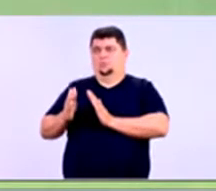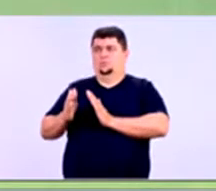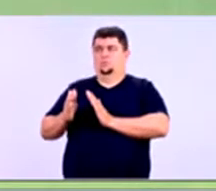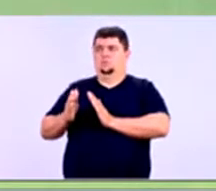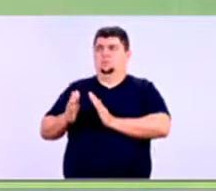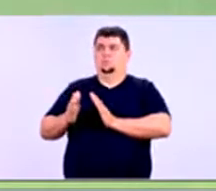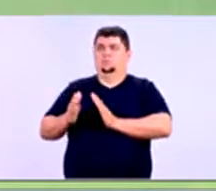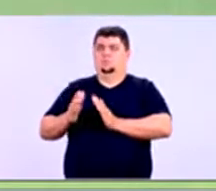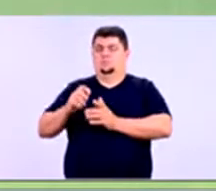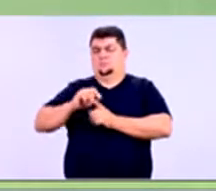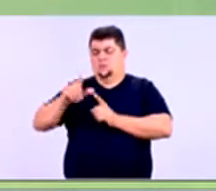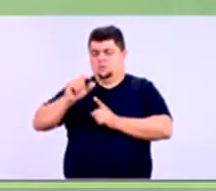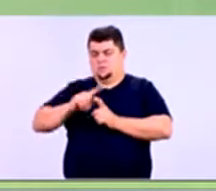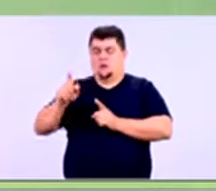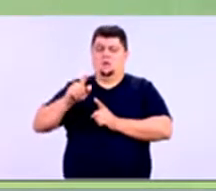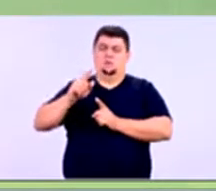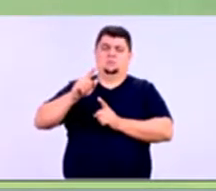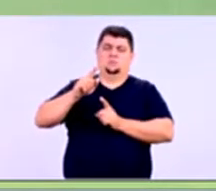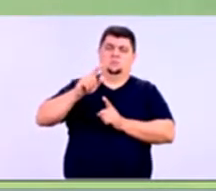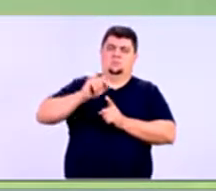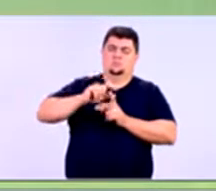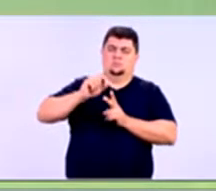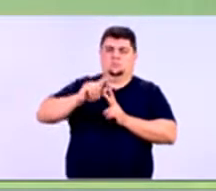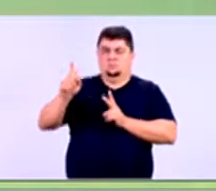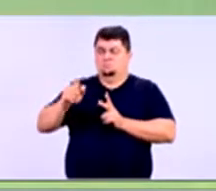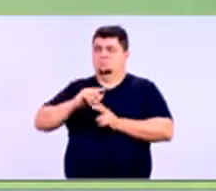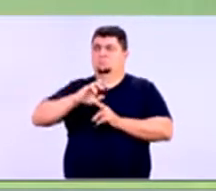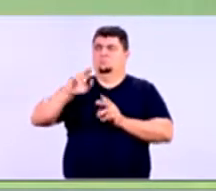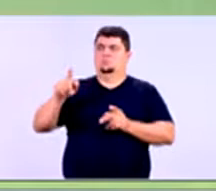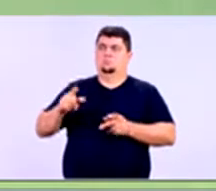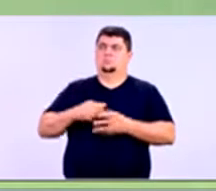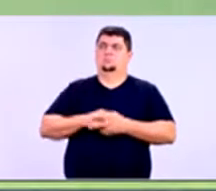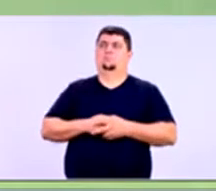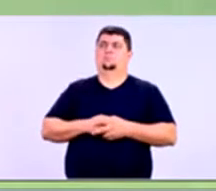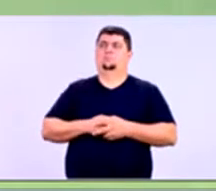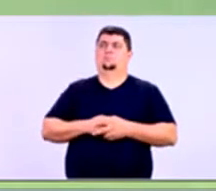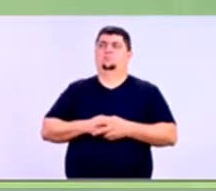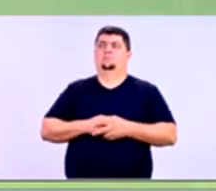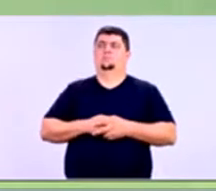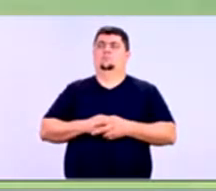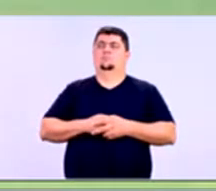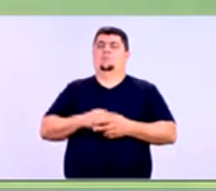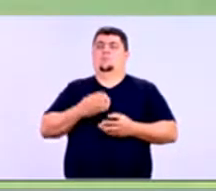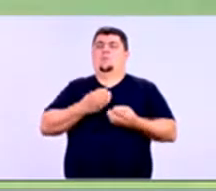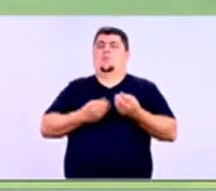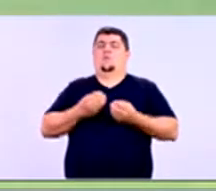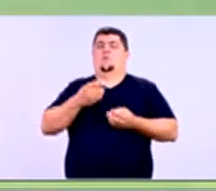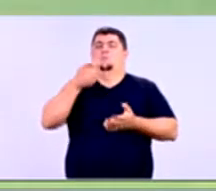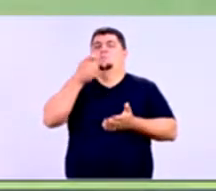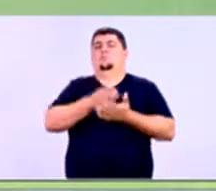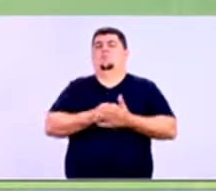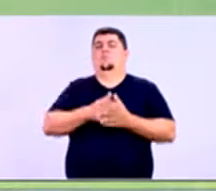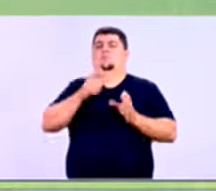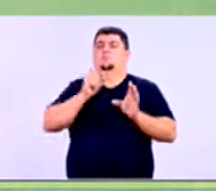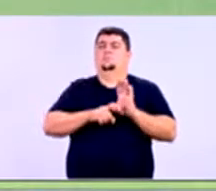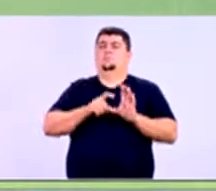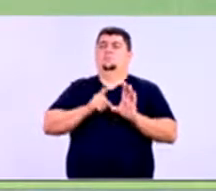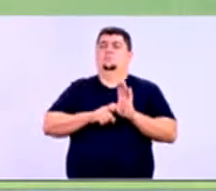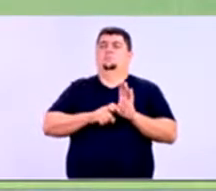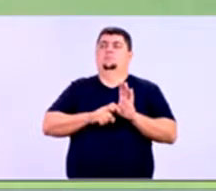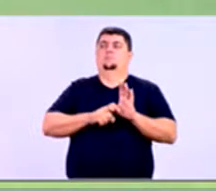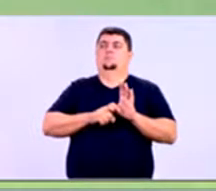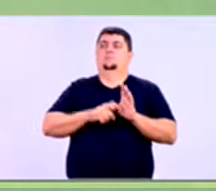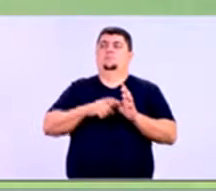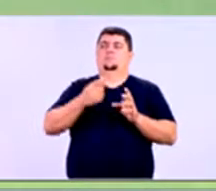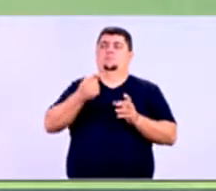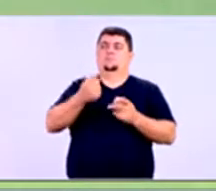ou seja, mensais, bimestrais, semestrais, anuais. Então, como que eu vou pagar essa dívida, esse capital